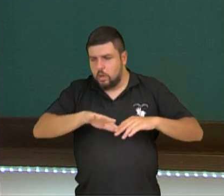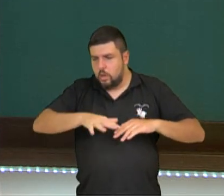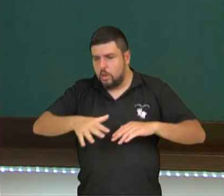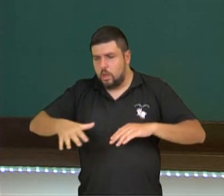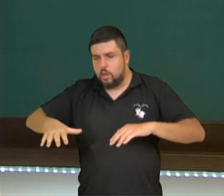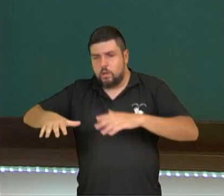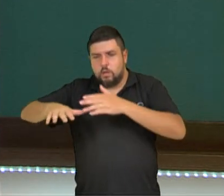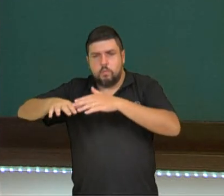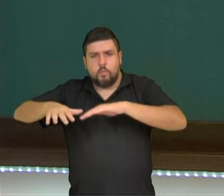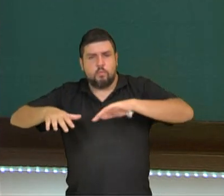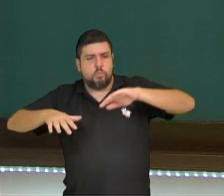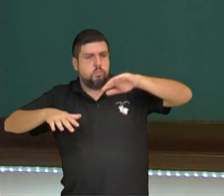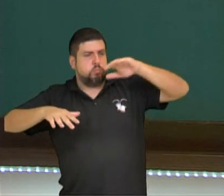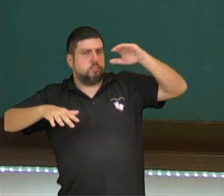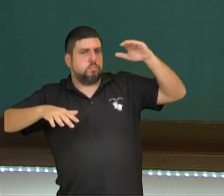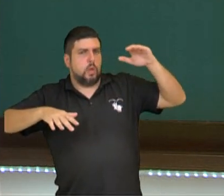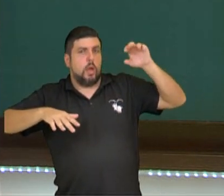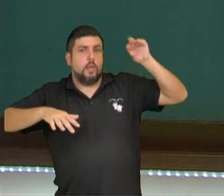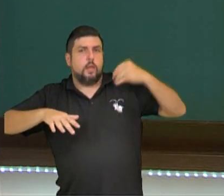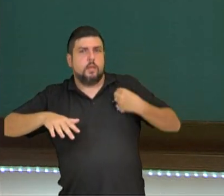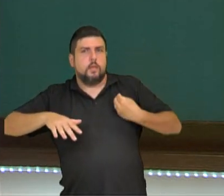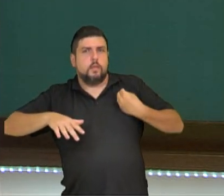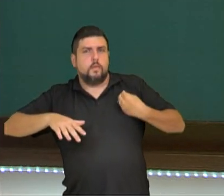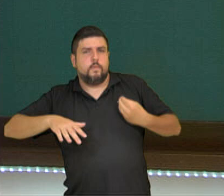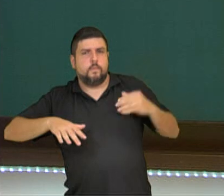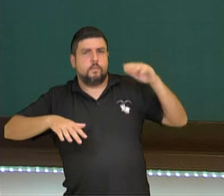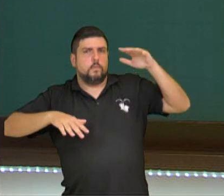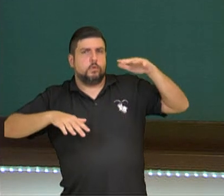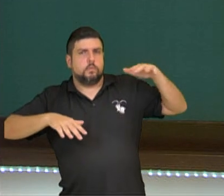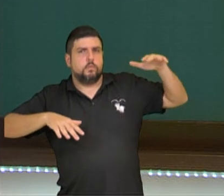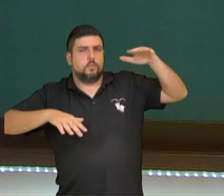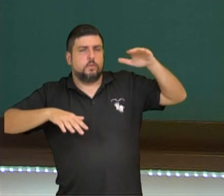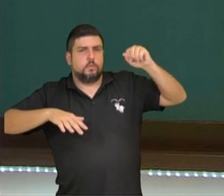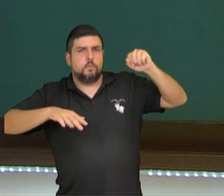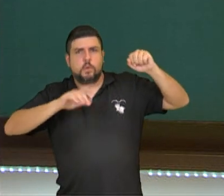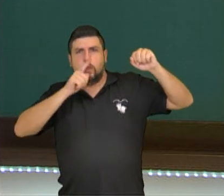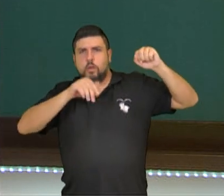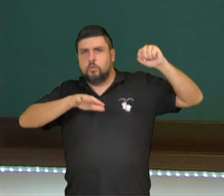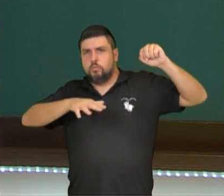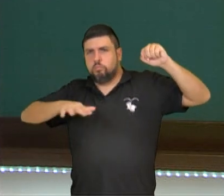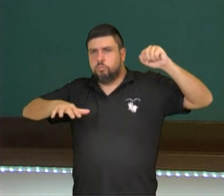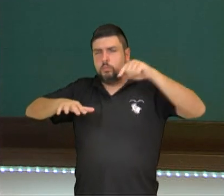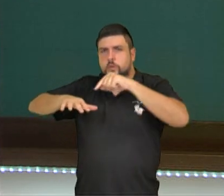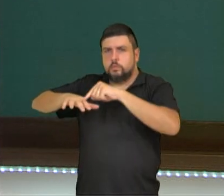né? Diferentes lugares têm diferentes alturas em relação ao nível do mar.